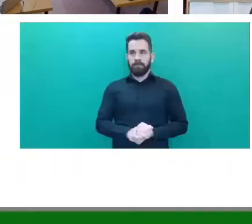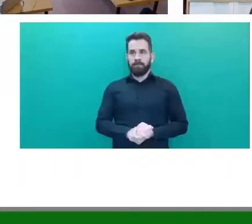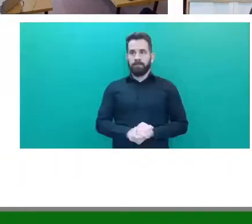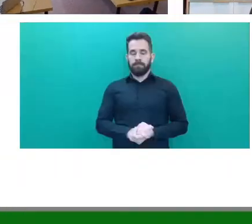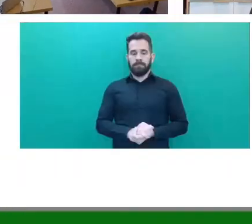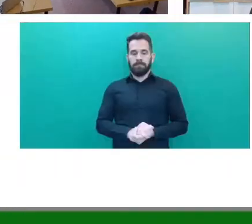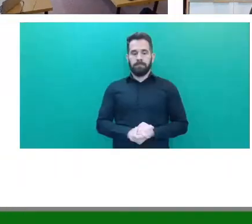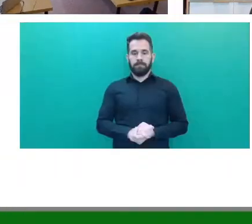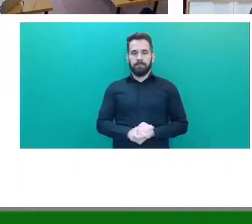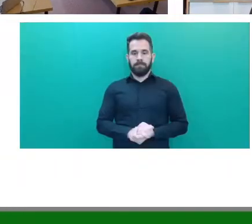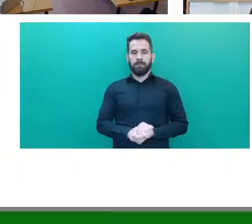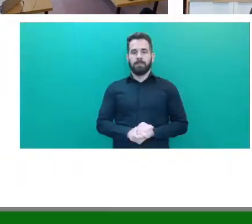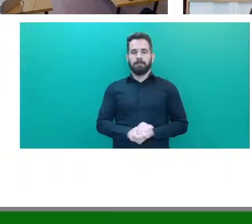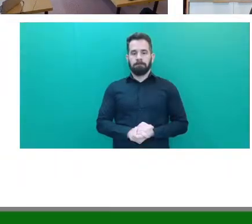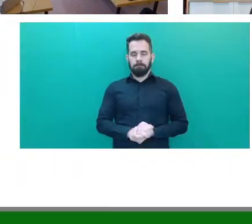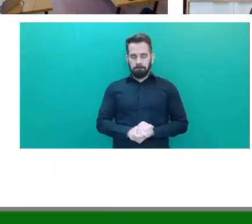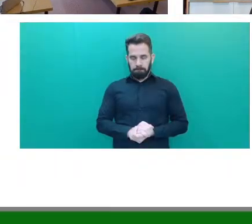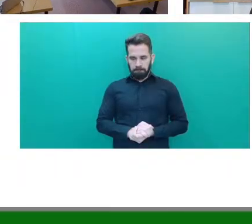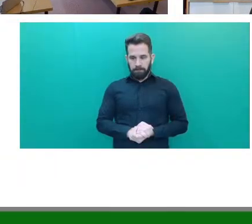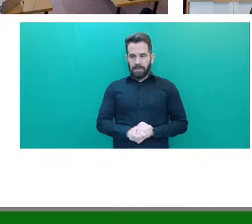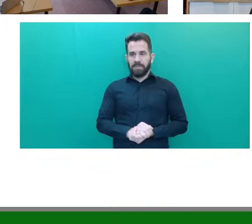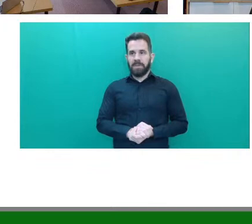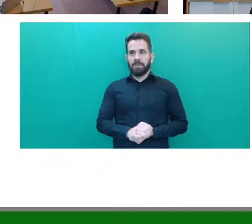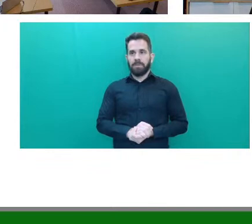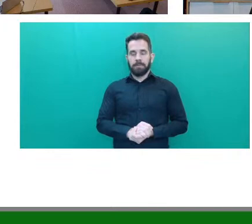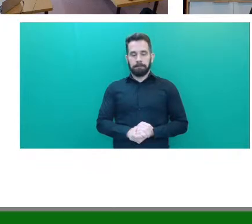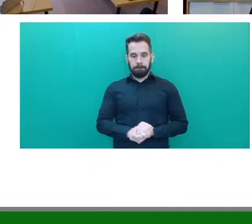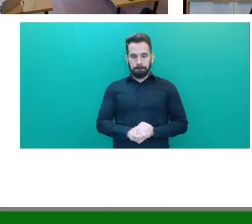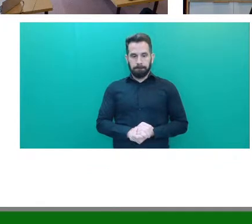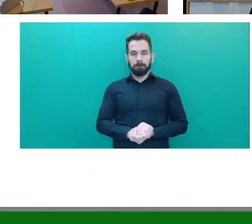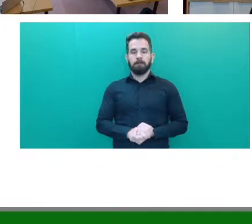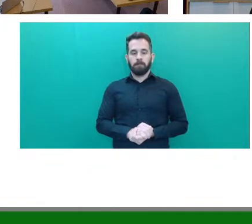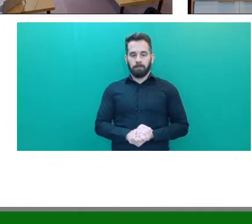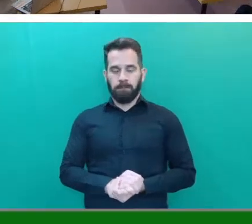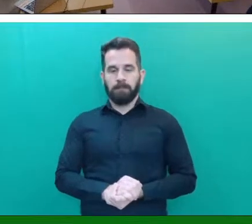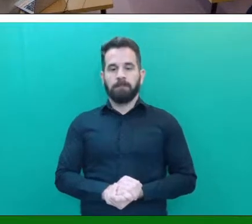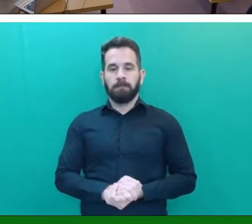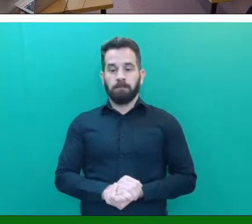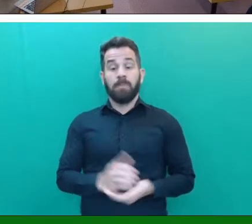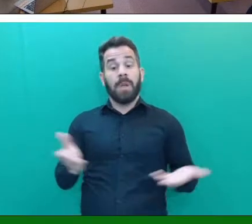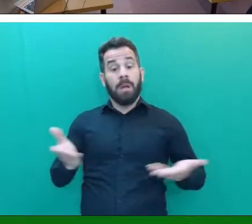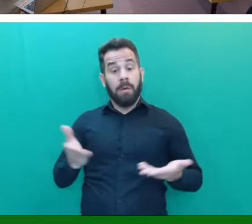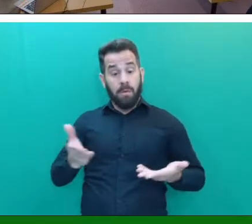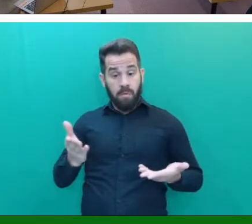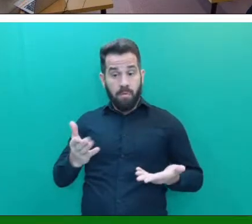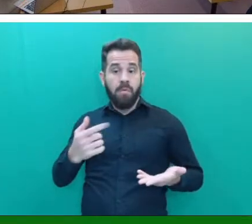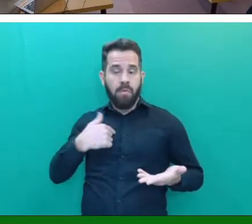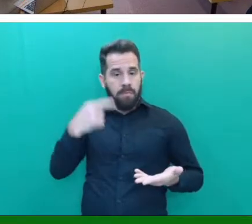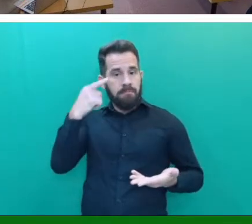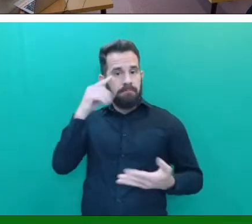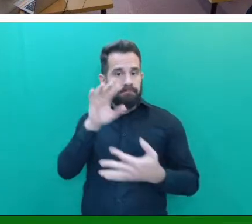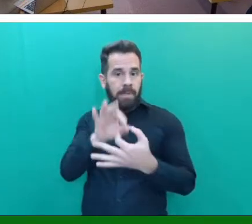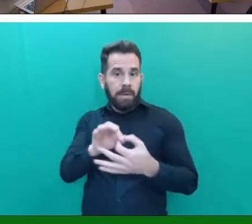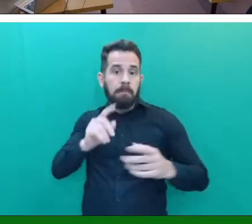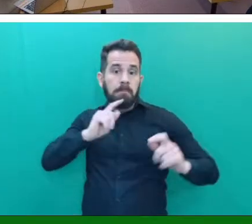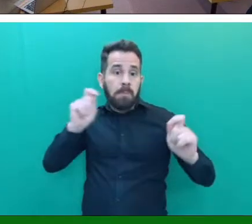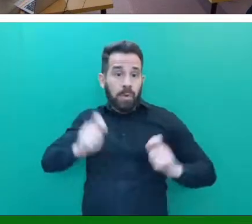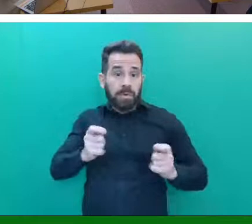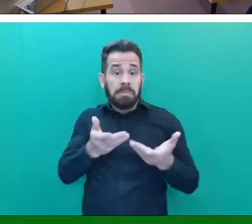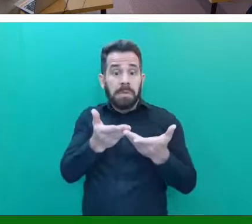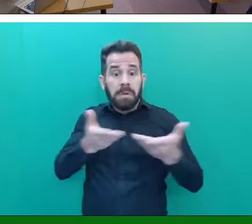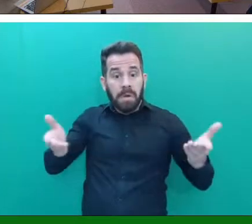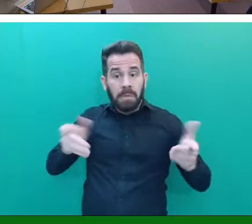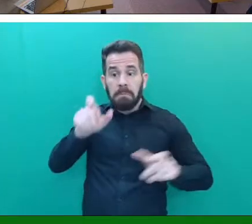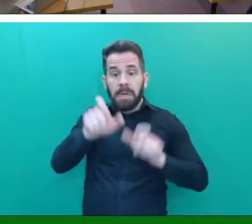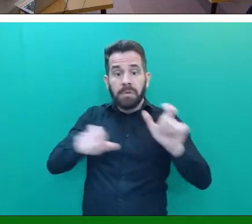abrir também agora a possibilidade para as pessoas que estão aqui,